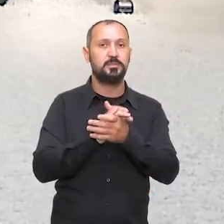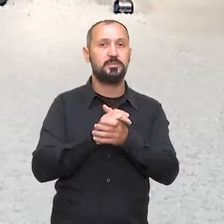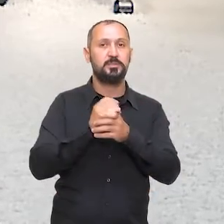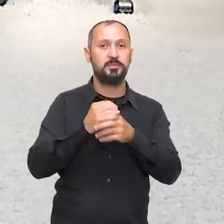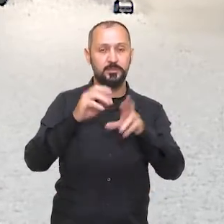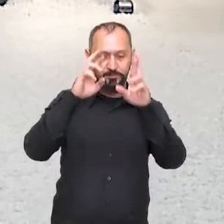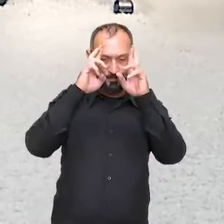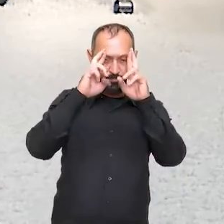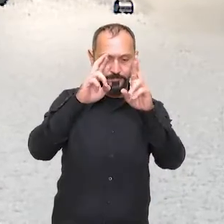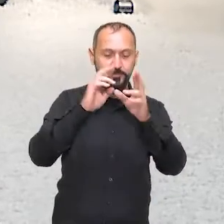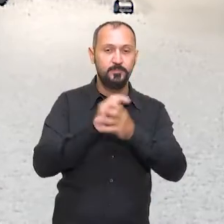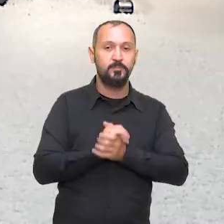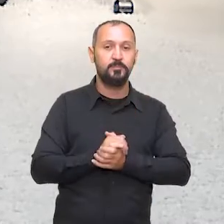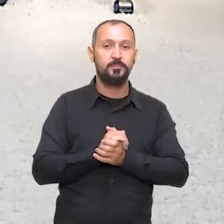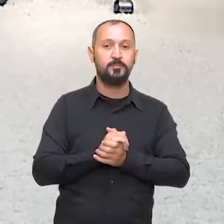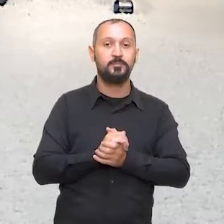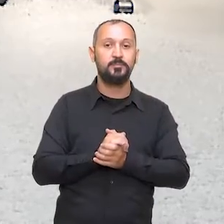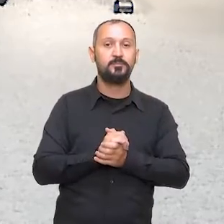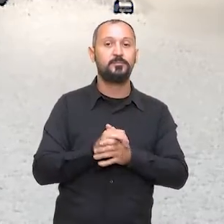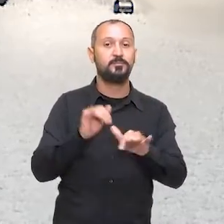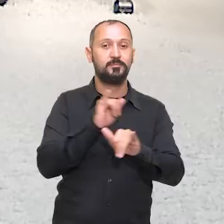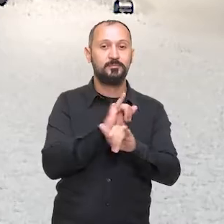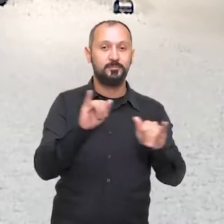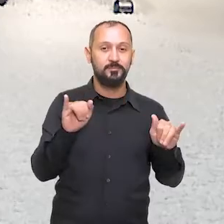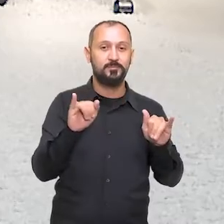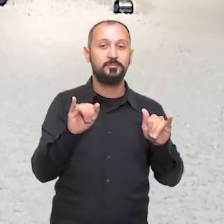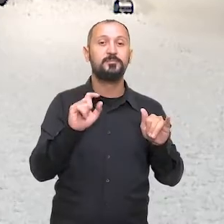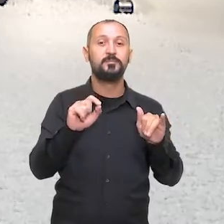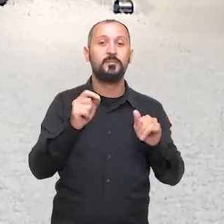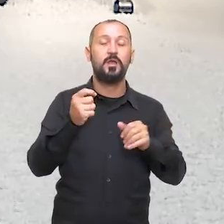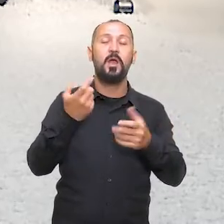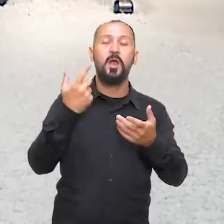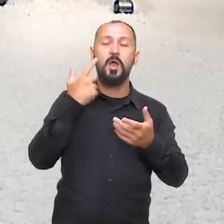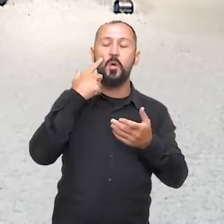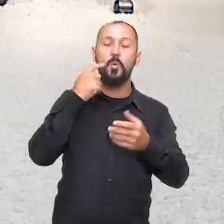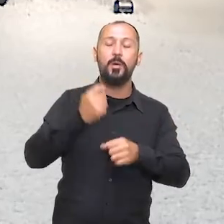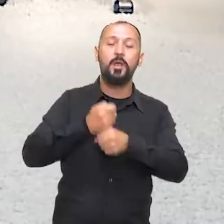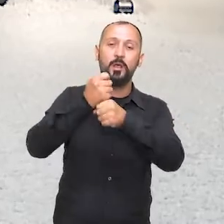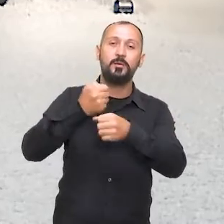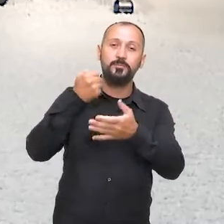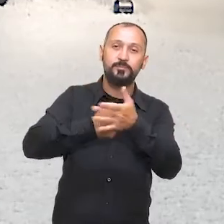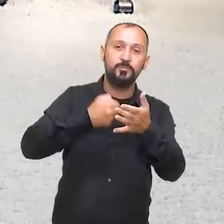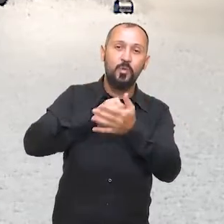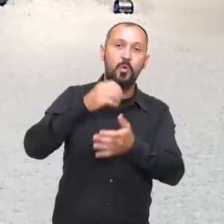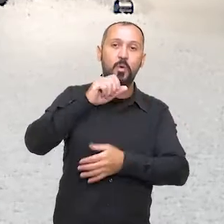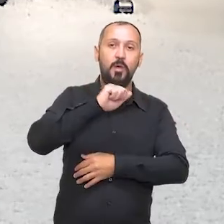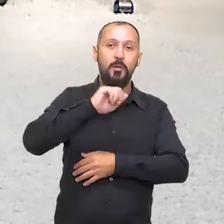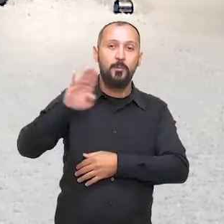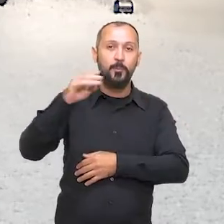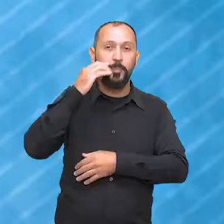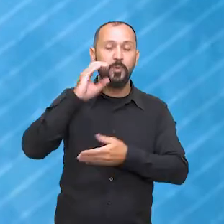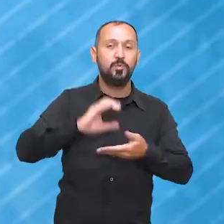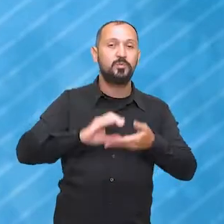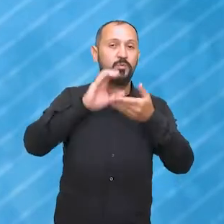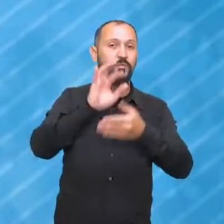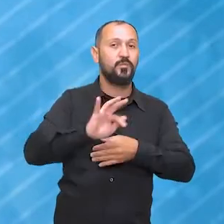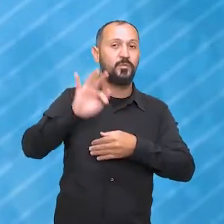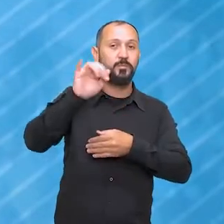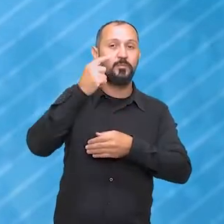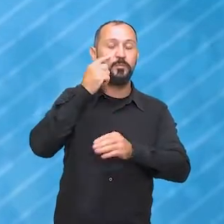Precisa ter respeito. E assim, essa campanha é uma bandeira que foi abraçada pela OAB Nacional. O Conselho